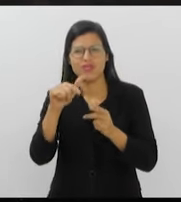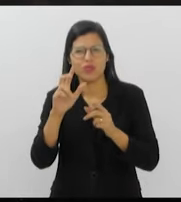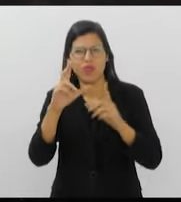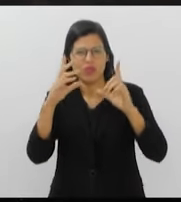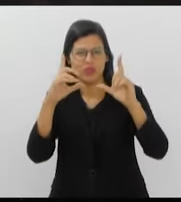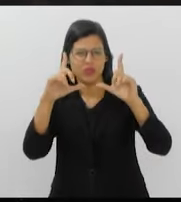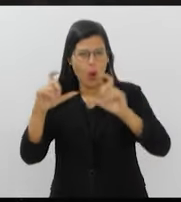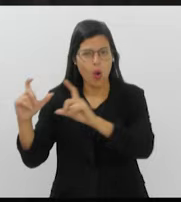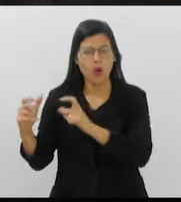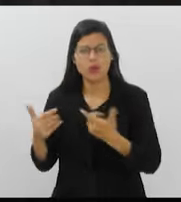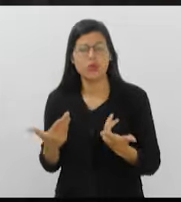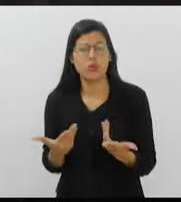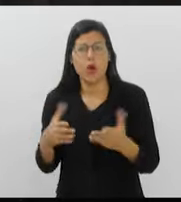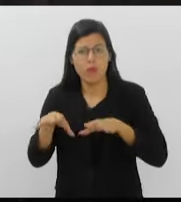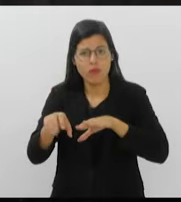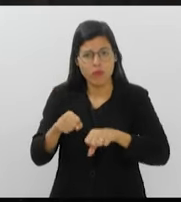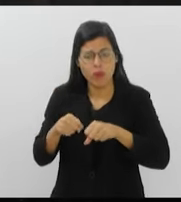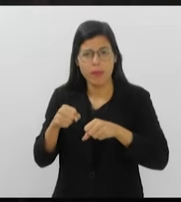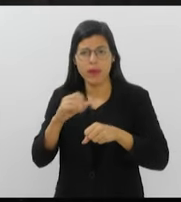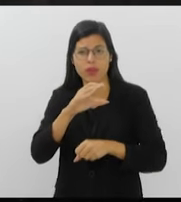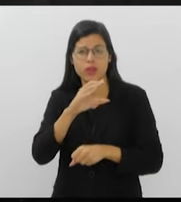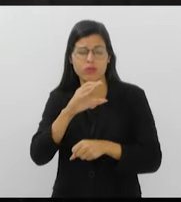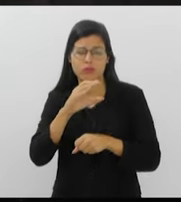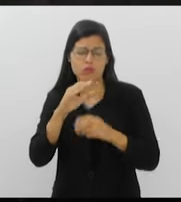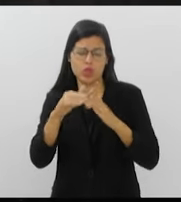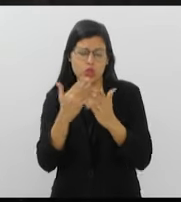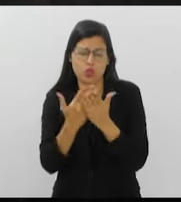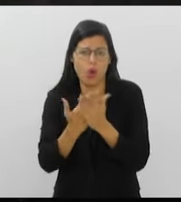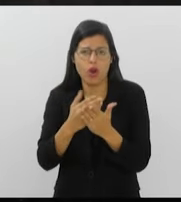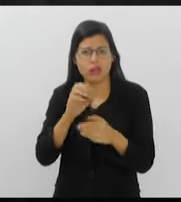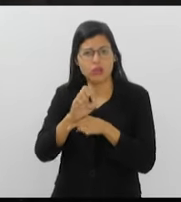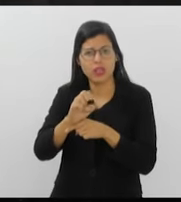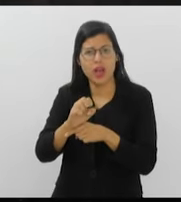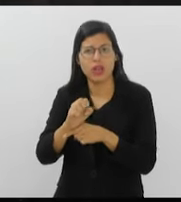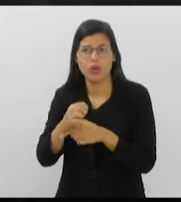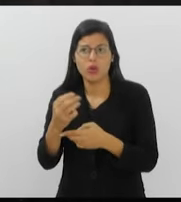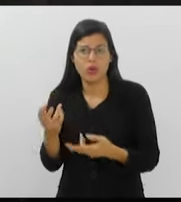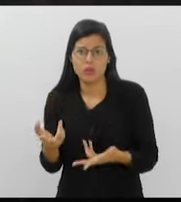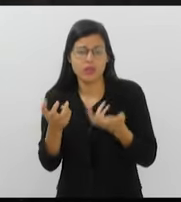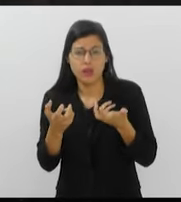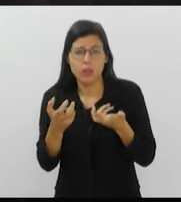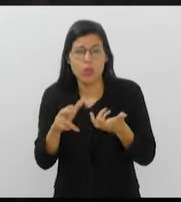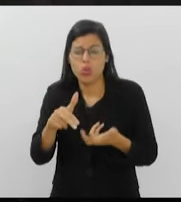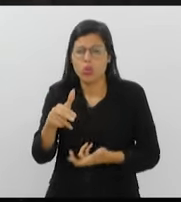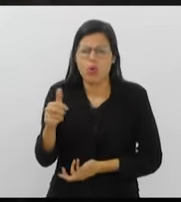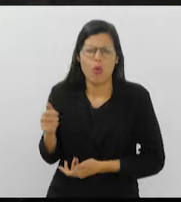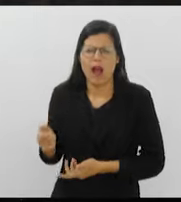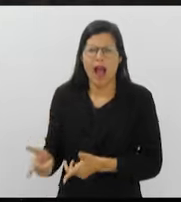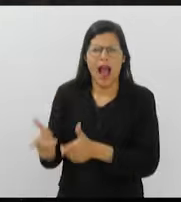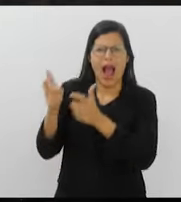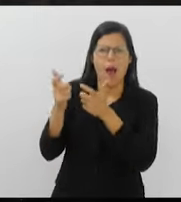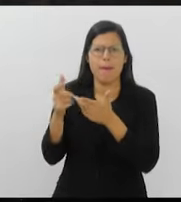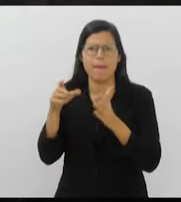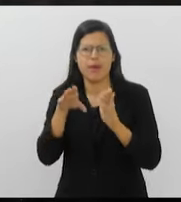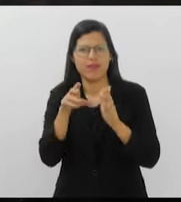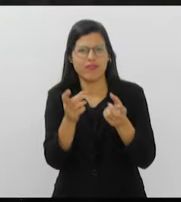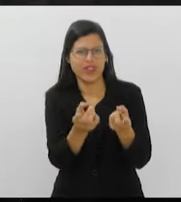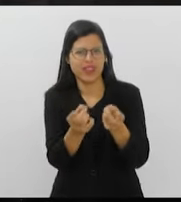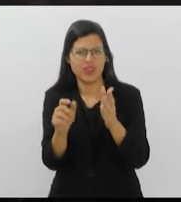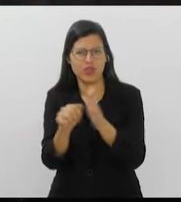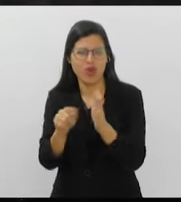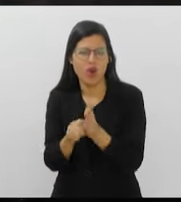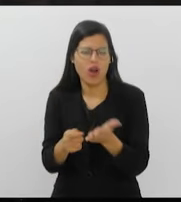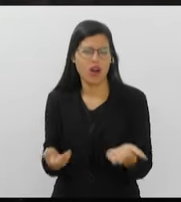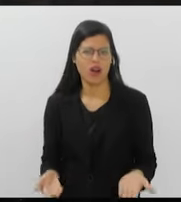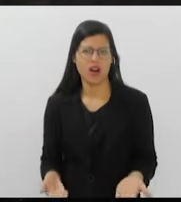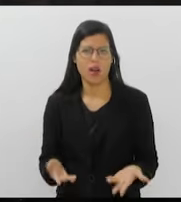me formei lá. E olha a minha cor. Eu nunca peguei uma arma para roubar ninguém, para traficar. Aí vocês ficam com historinha aqui falando que é preto, pô.